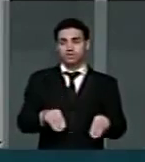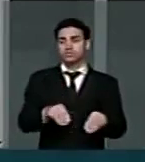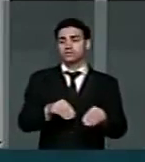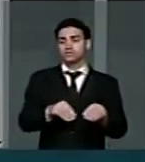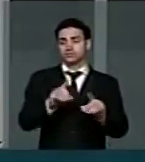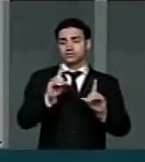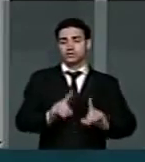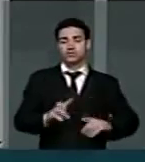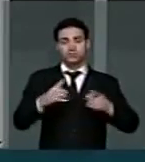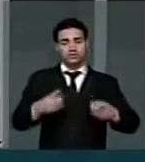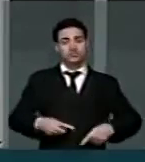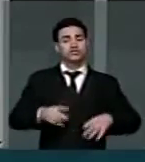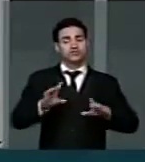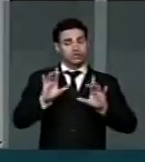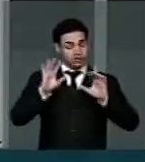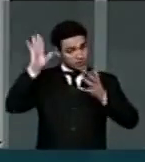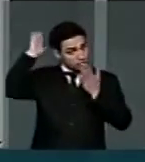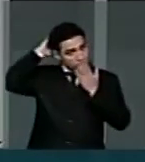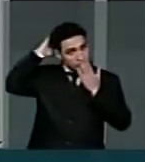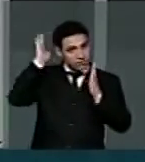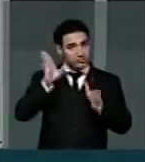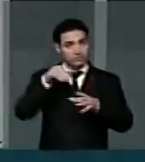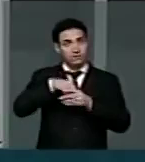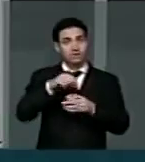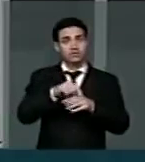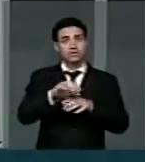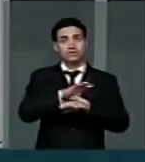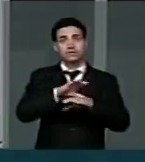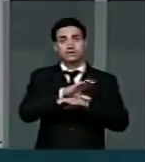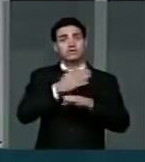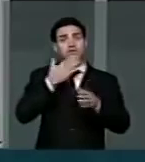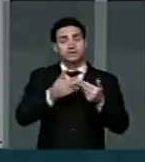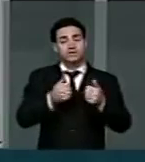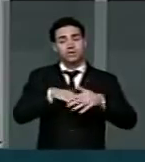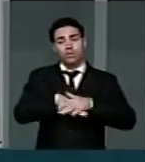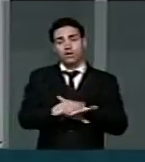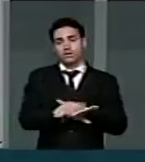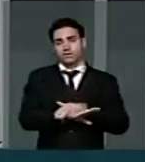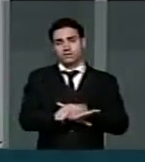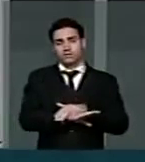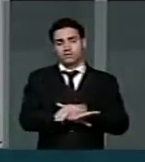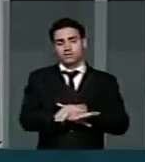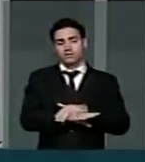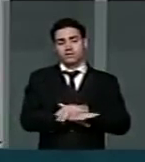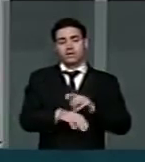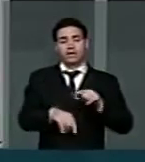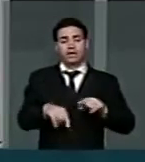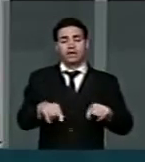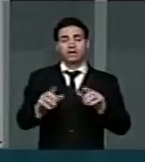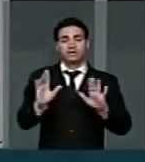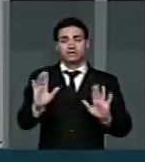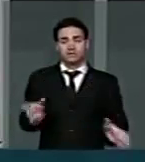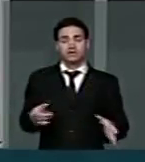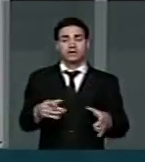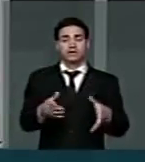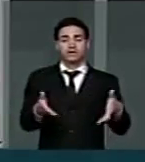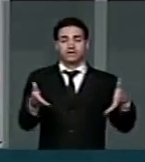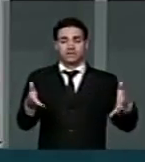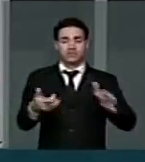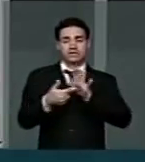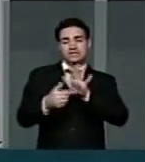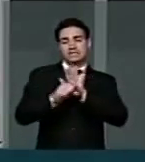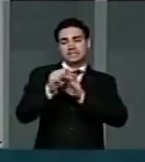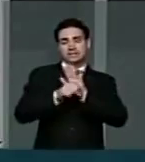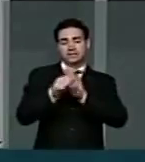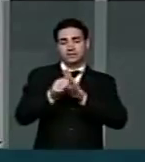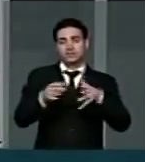consagrados na Constituição, clamando pelo seu arquivamento. Eles simbolizaram, inclusive, o enterro de tudo que vai contra